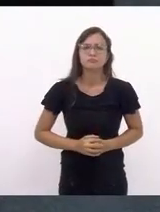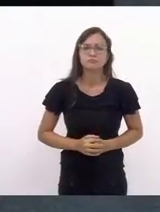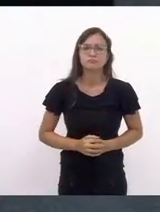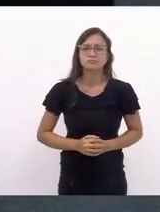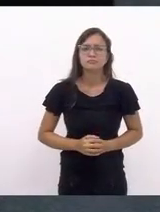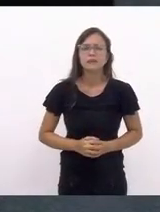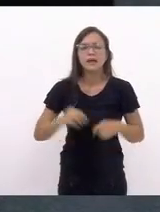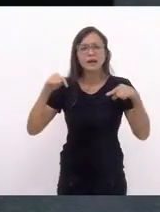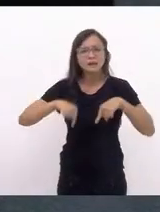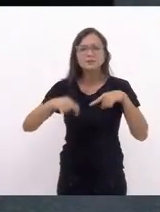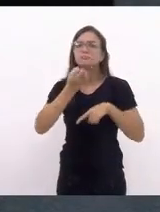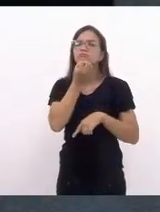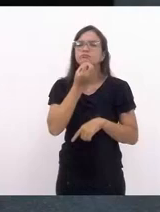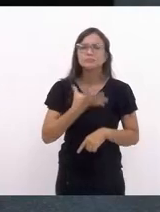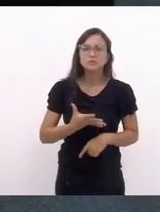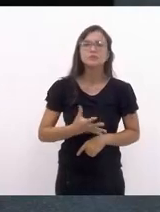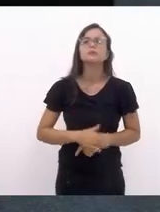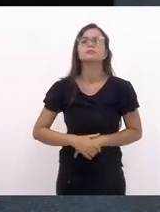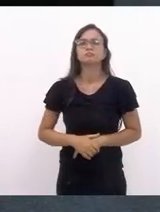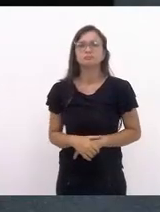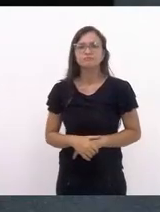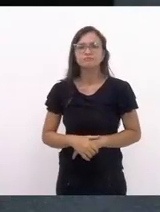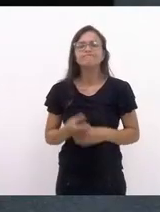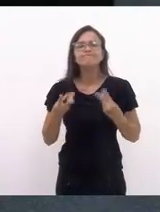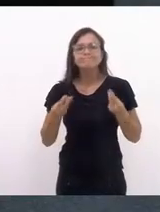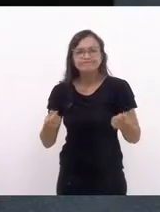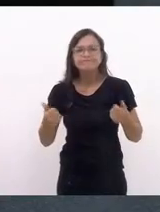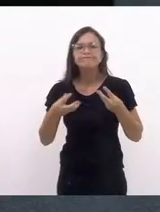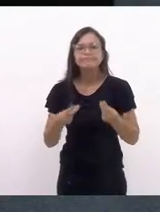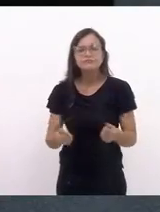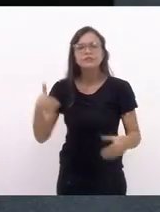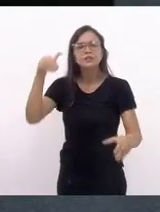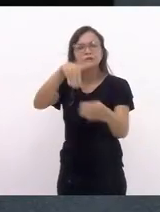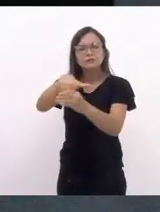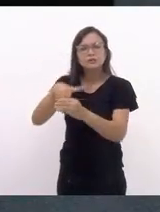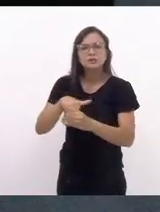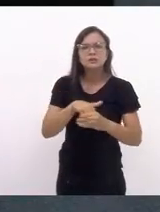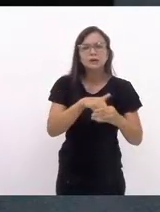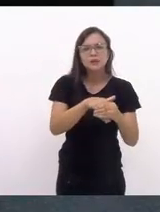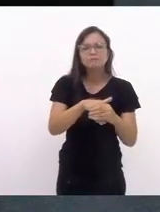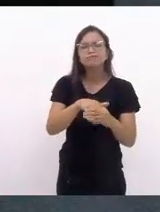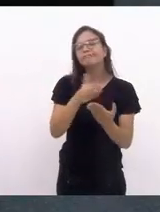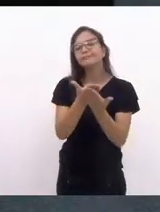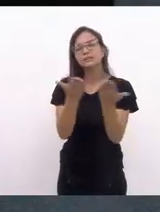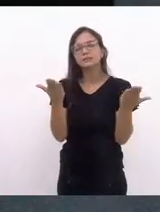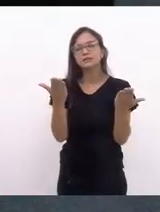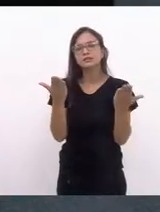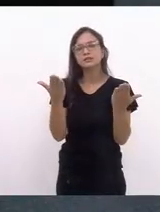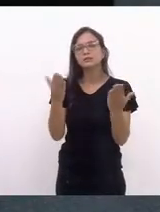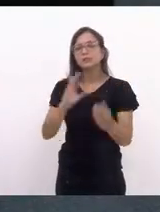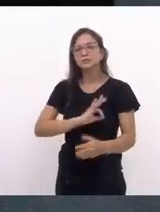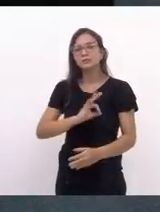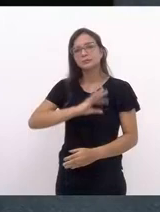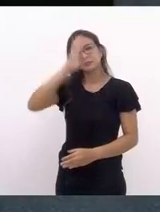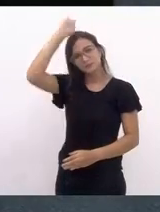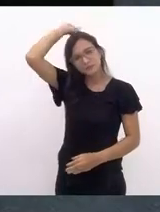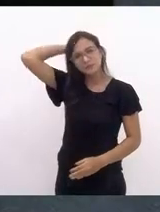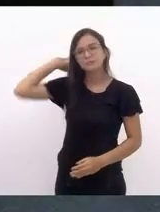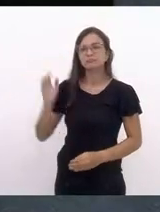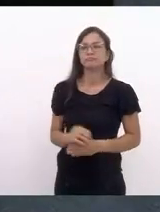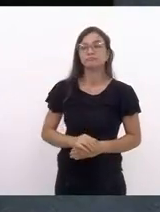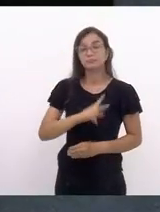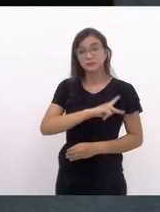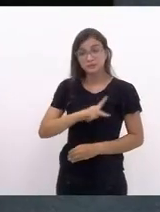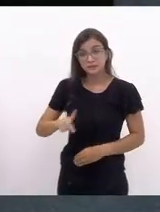essa casa que teve a sensibilidade de votar a favor desses guerreiros ao nosso Presidente